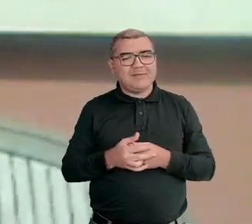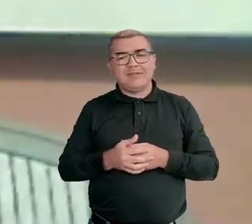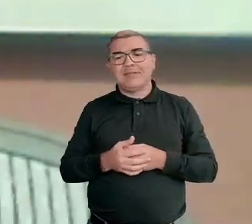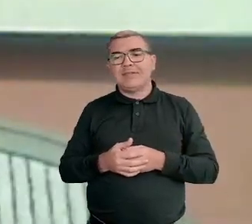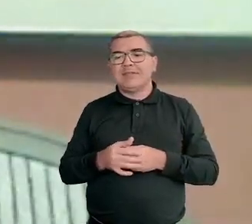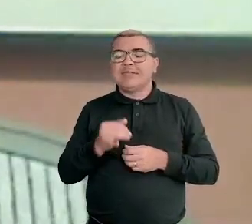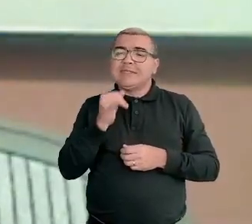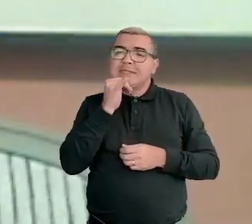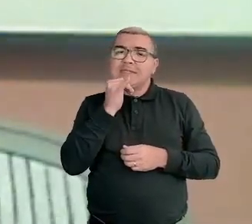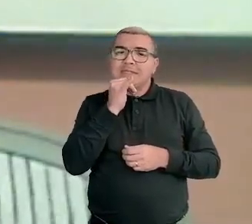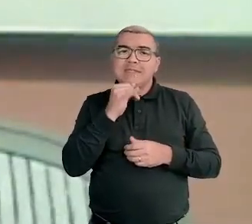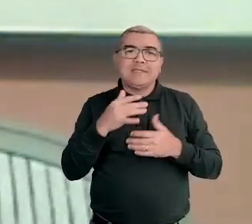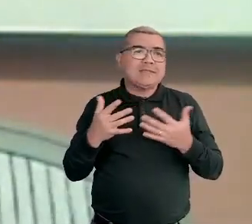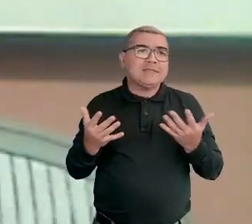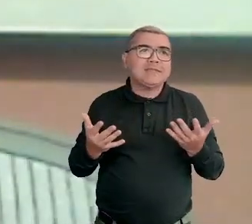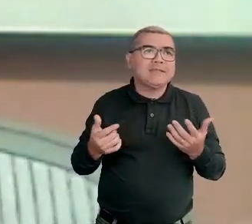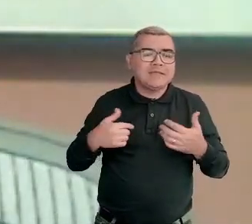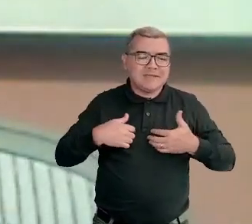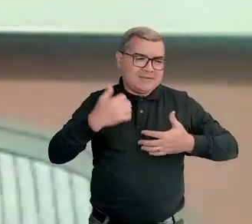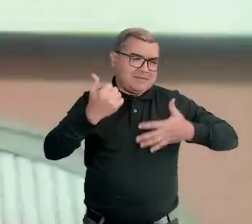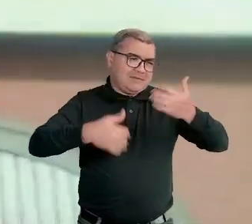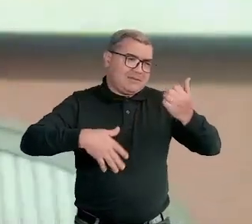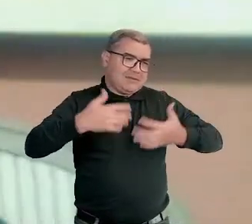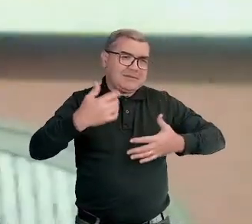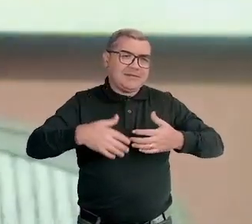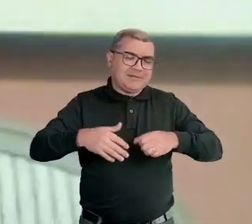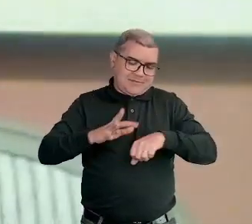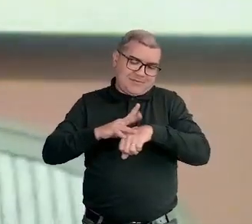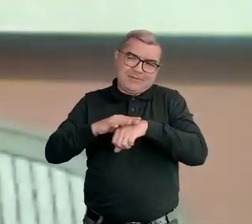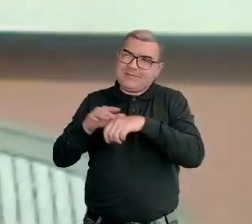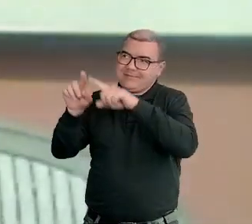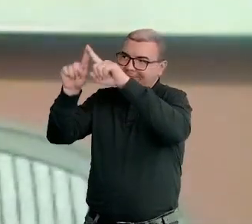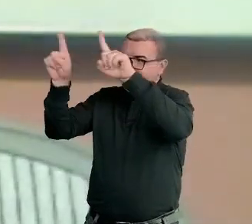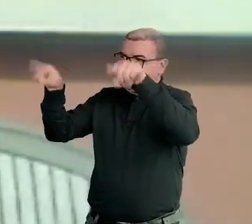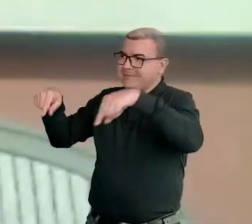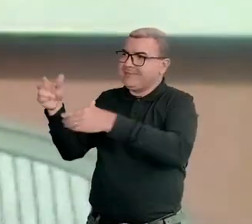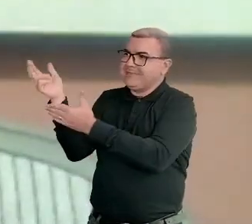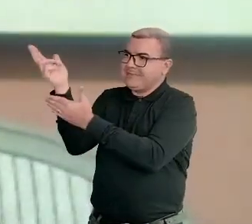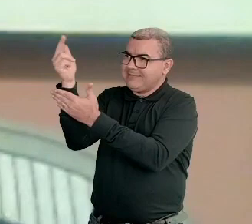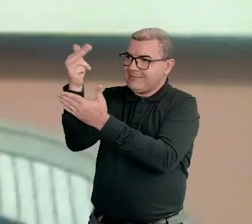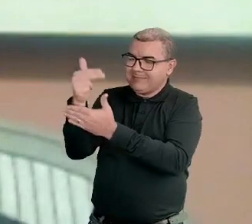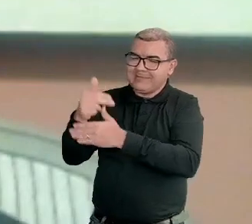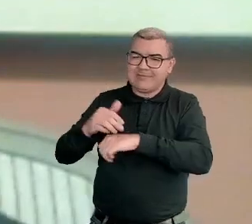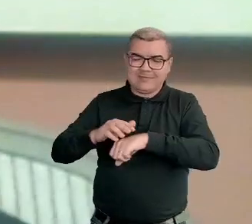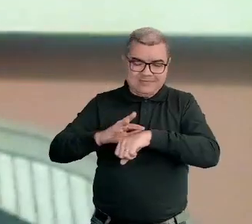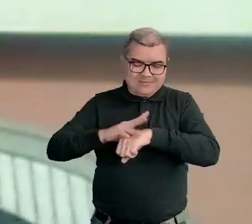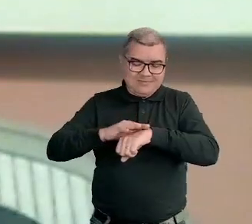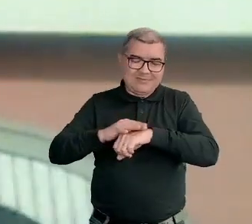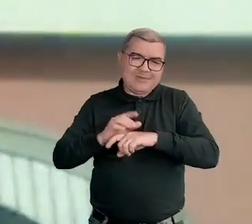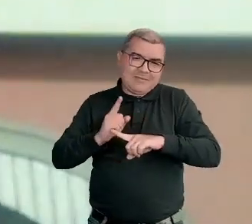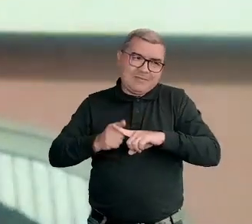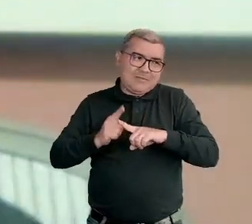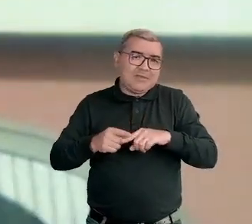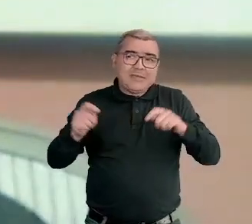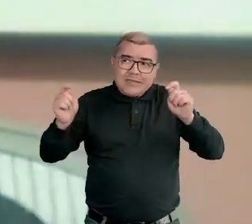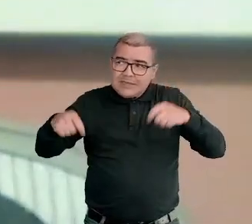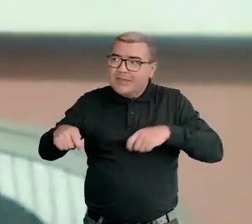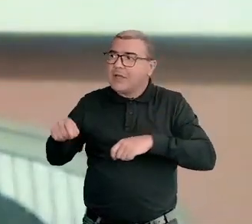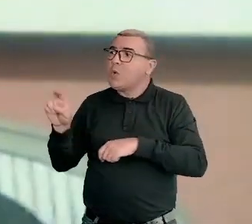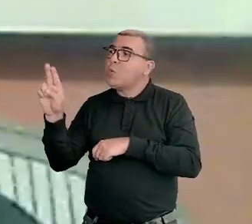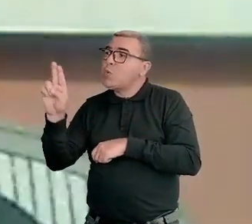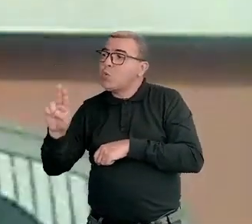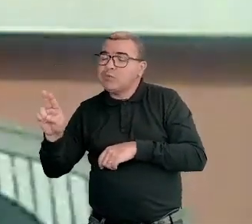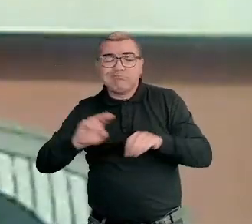doença, porque seriam exemplos muito, digamos, pedagógicos, né? Que a gente vai usar com os alunos. Isso tudo poderia